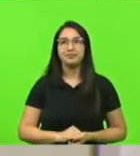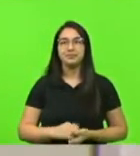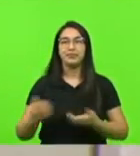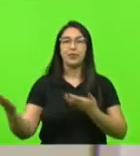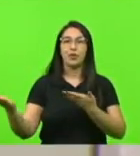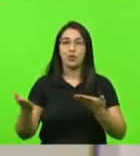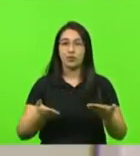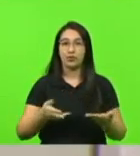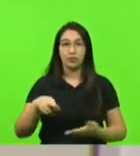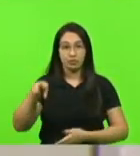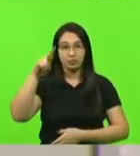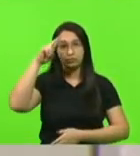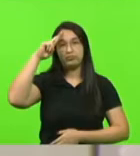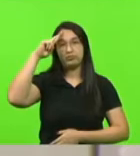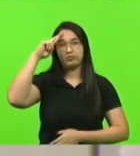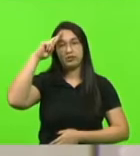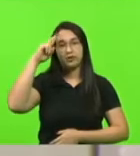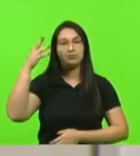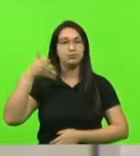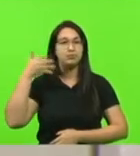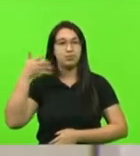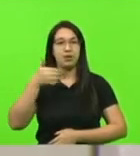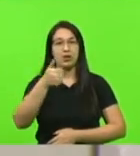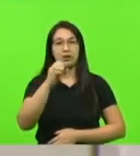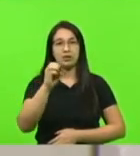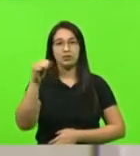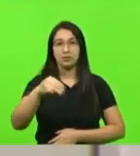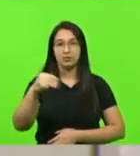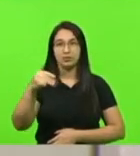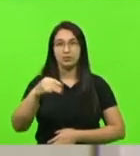para fazer o uso da palavra por 10 minutos, deputado.